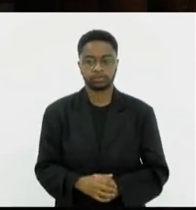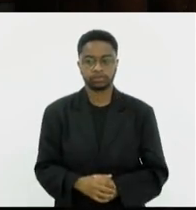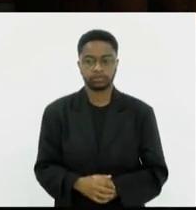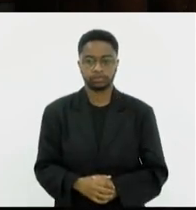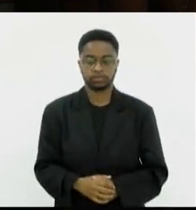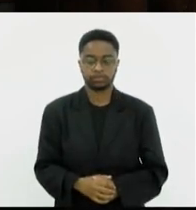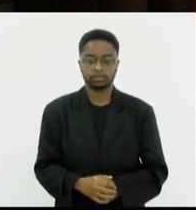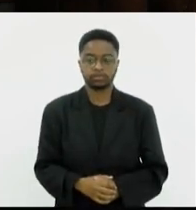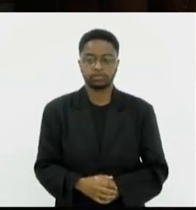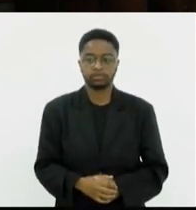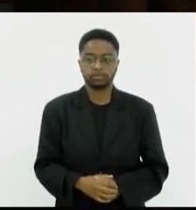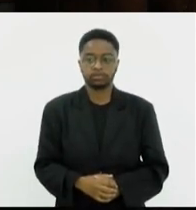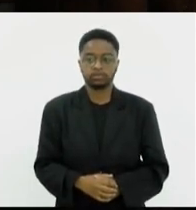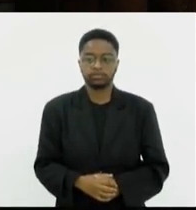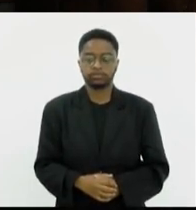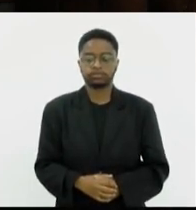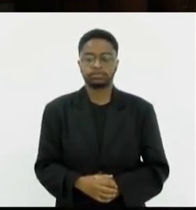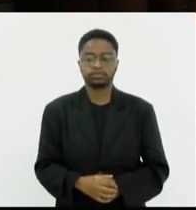Mas,